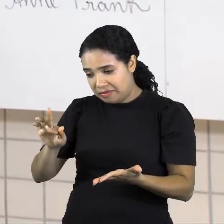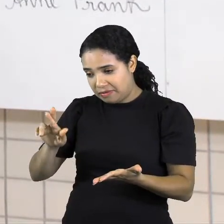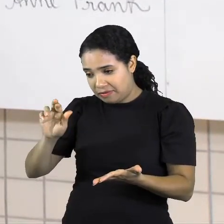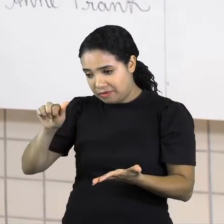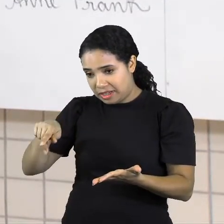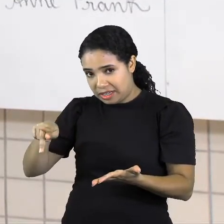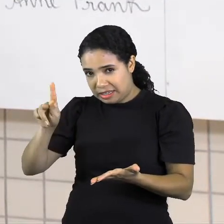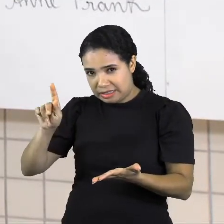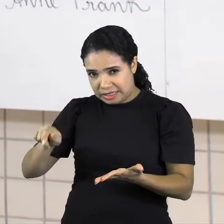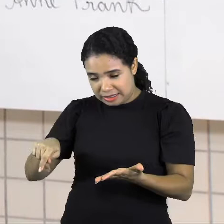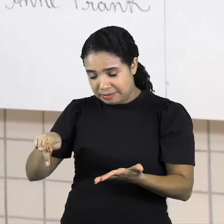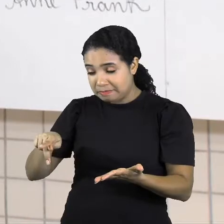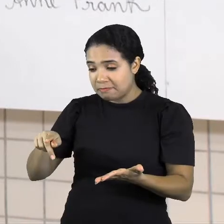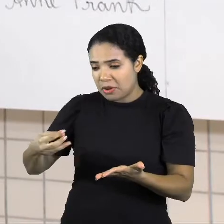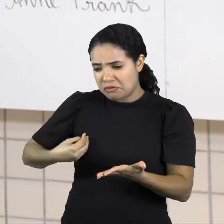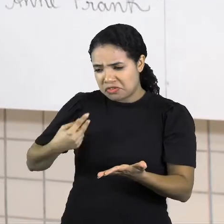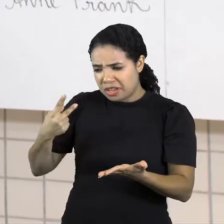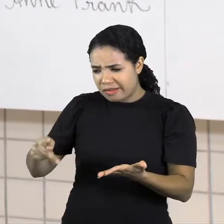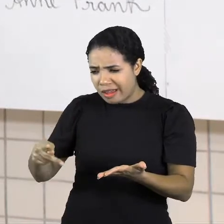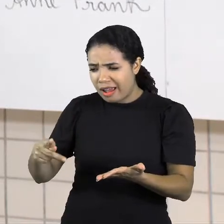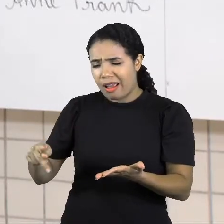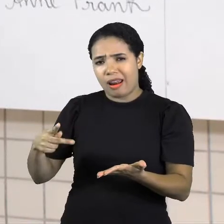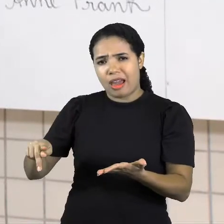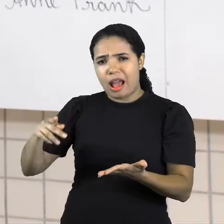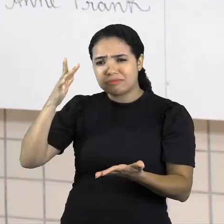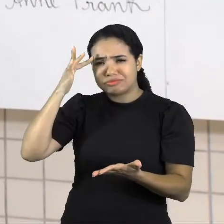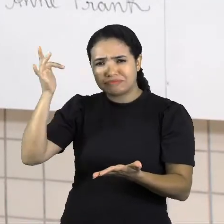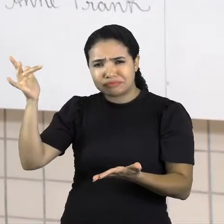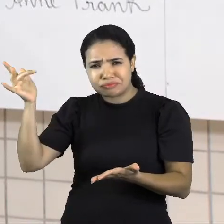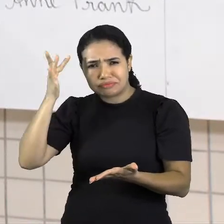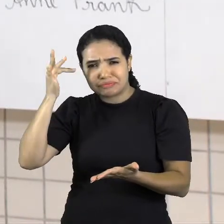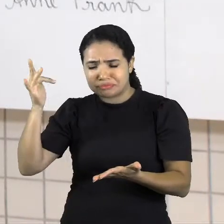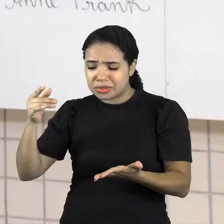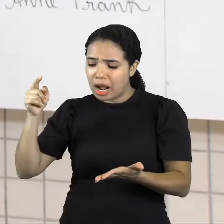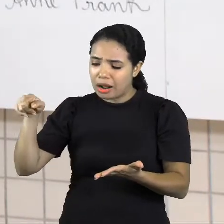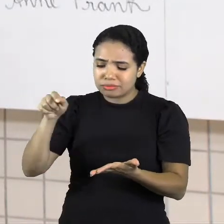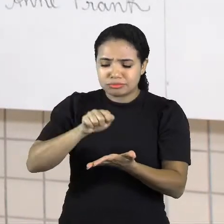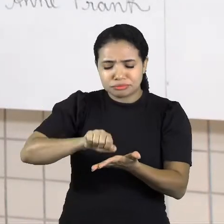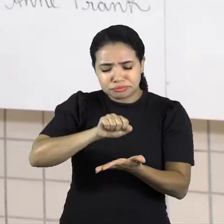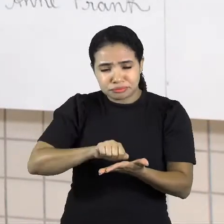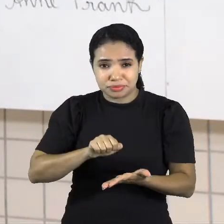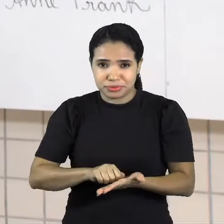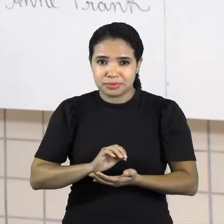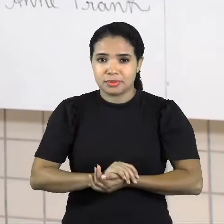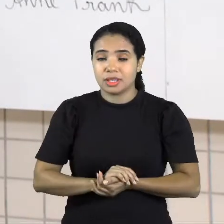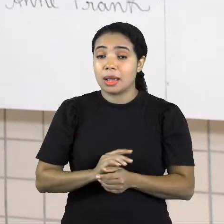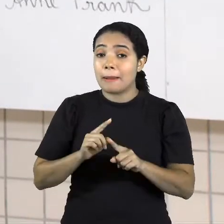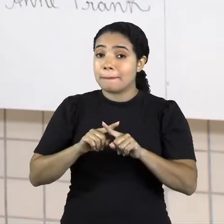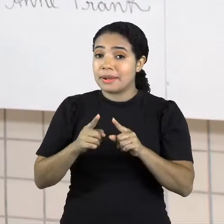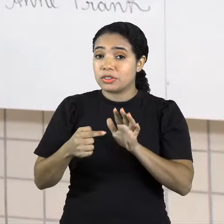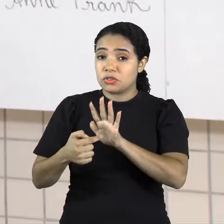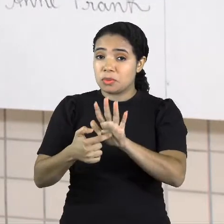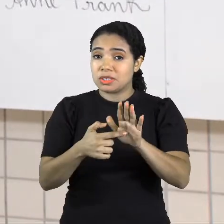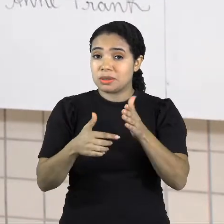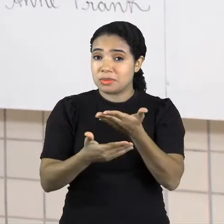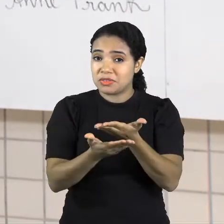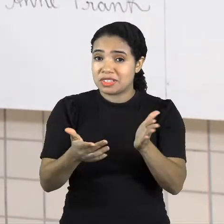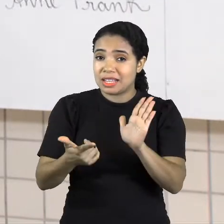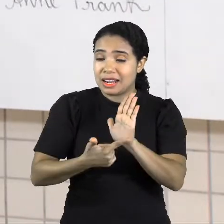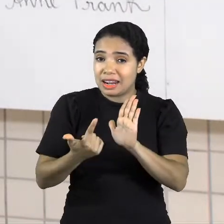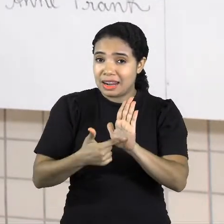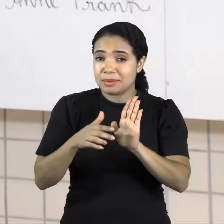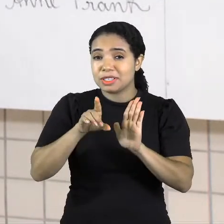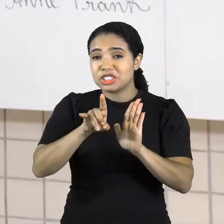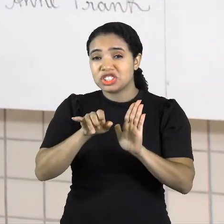leitura desse livro literário só que em quadrinhos. O que eu tenho aqui em mãos é o diário